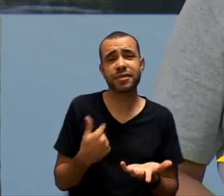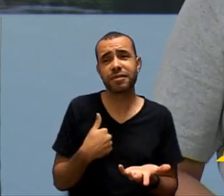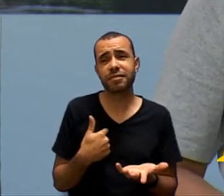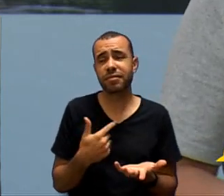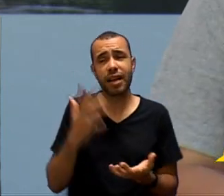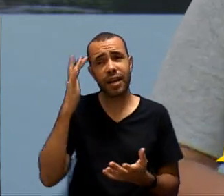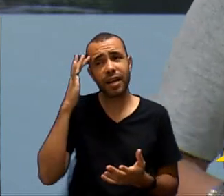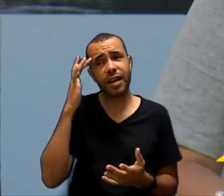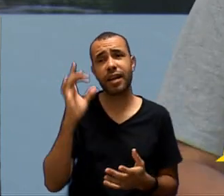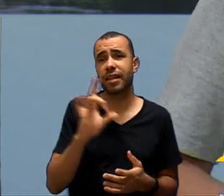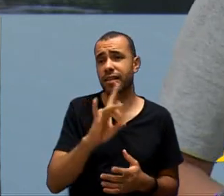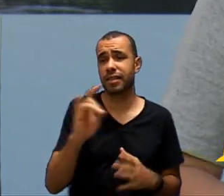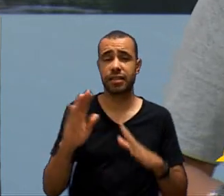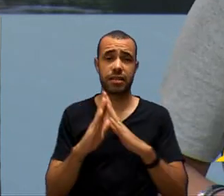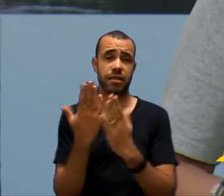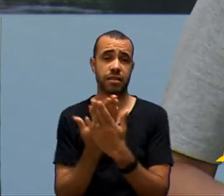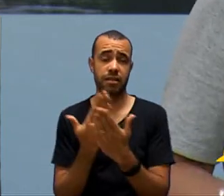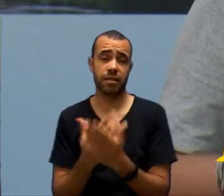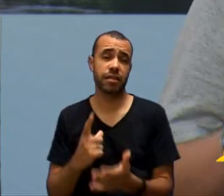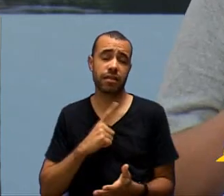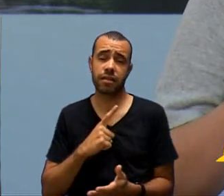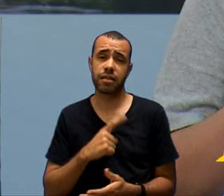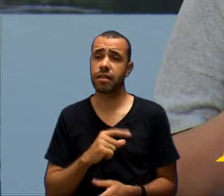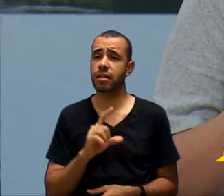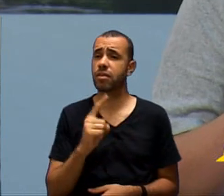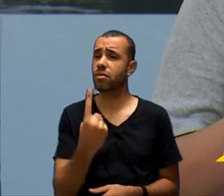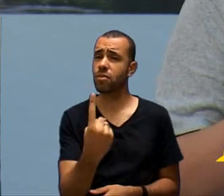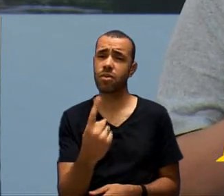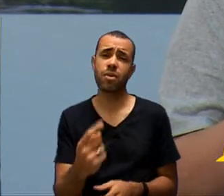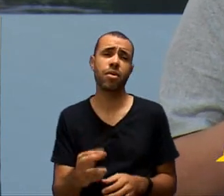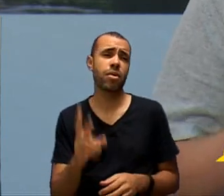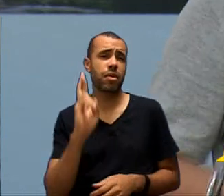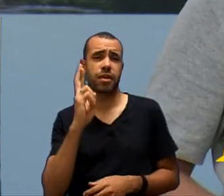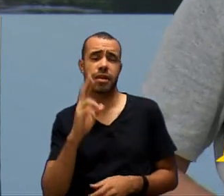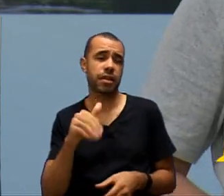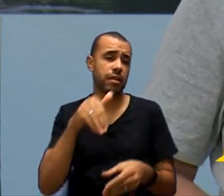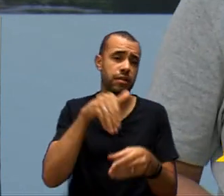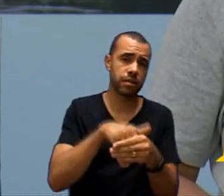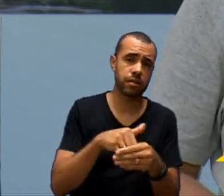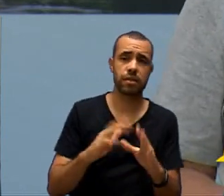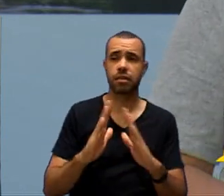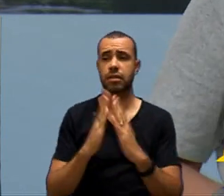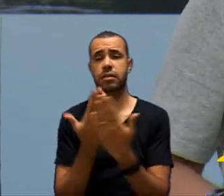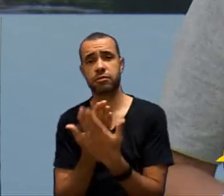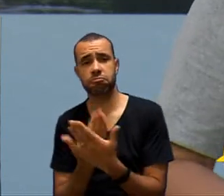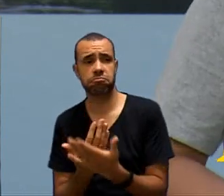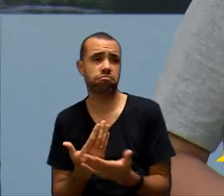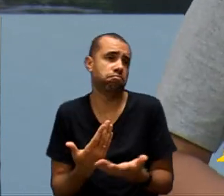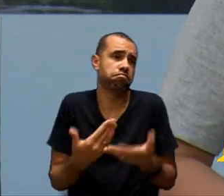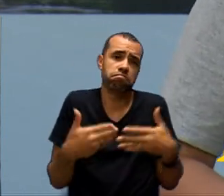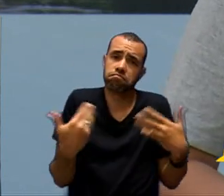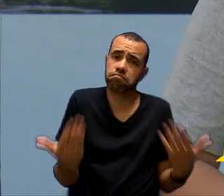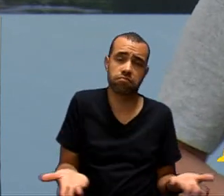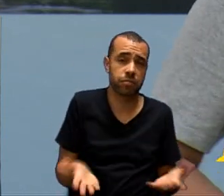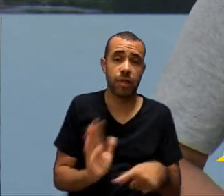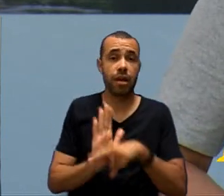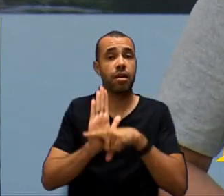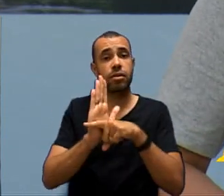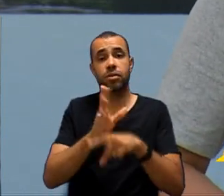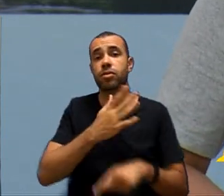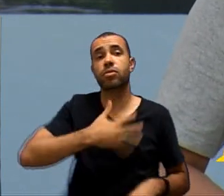escolas, teve alguém responsável por esse projeto, pelo menos nas escolas, nas eleições, enfim, que ajudaram todos nós a